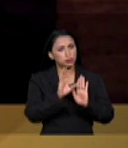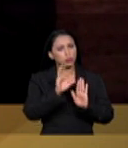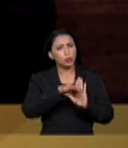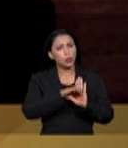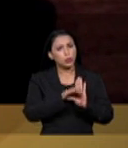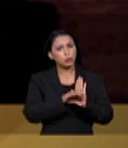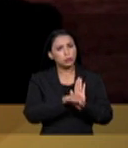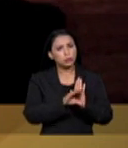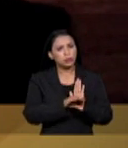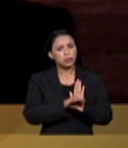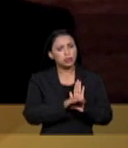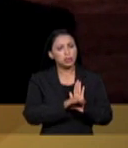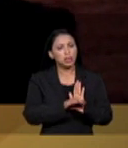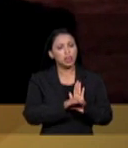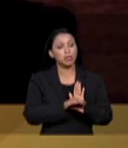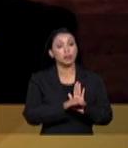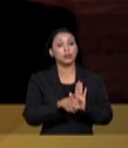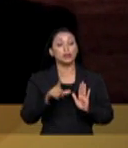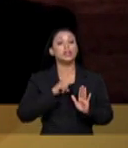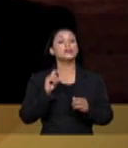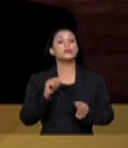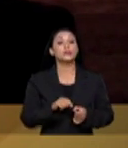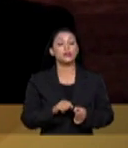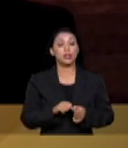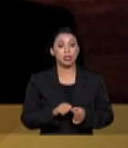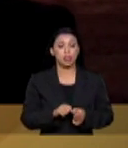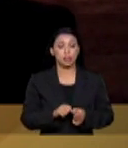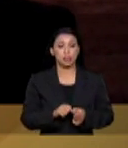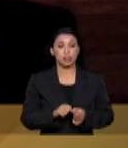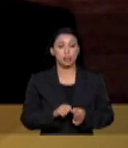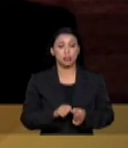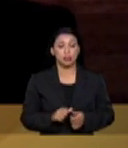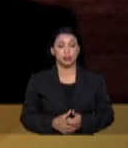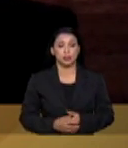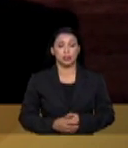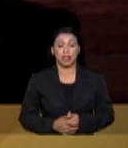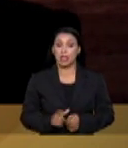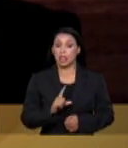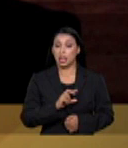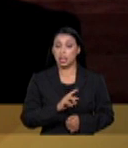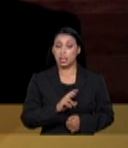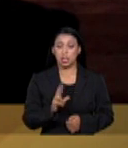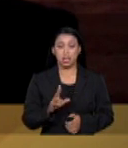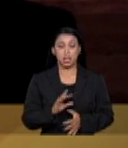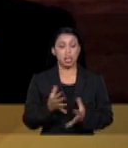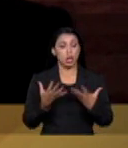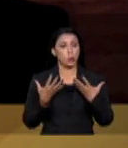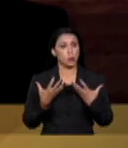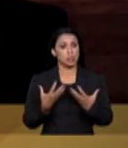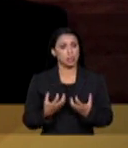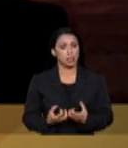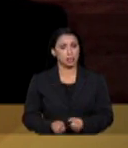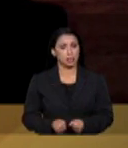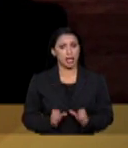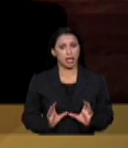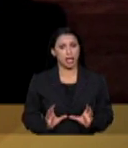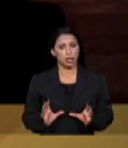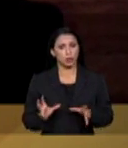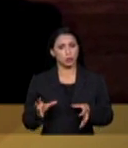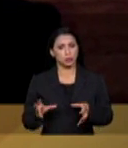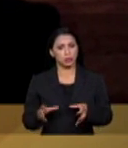o fez no sentido de escutar ausência da